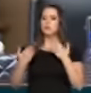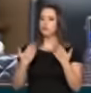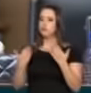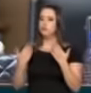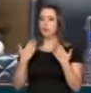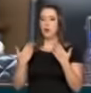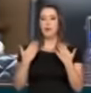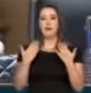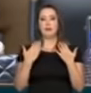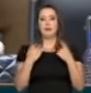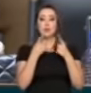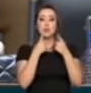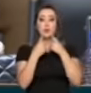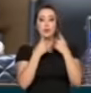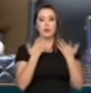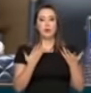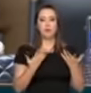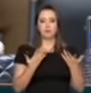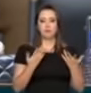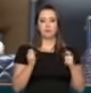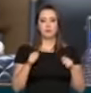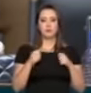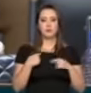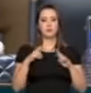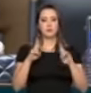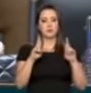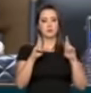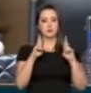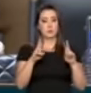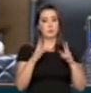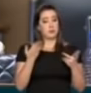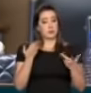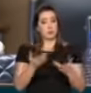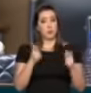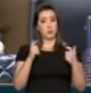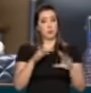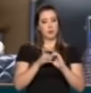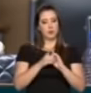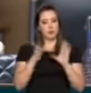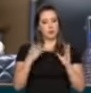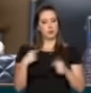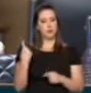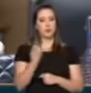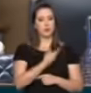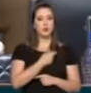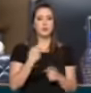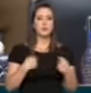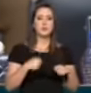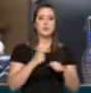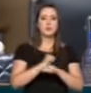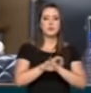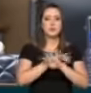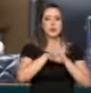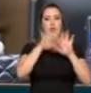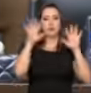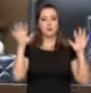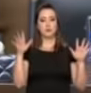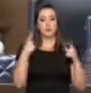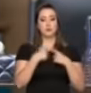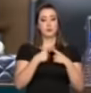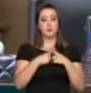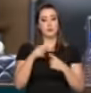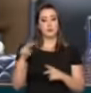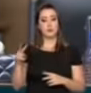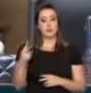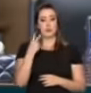ouvir a todos. Então, é isso que eu sempre espero num ambiente de debate. Eu acho que a gente precisa esclarecer alguns pontos, porque eu vejo,